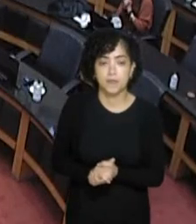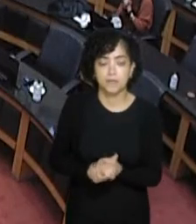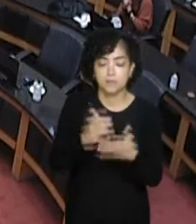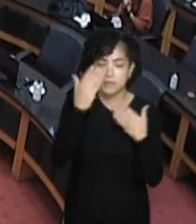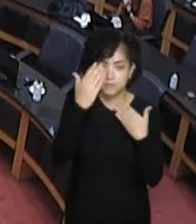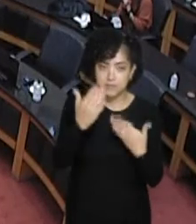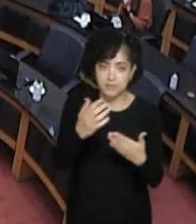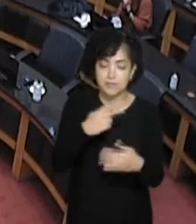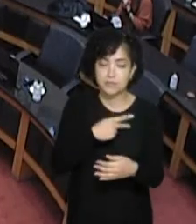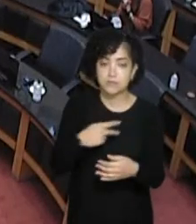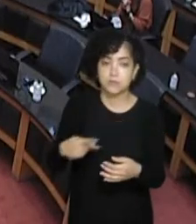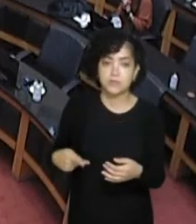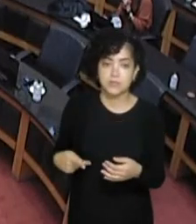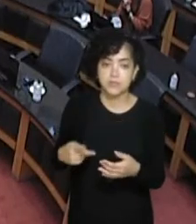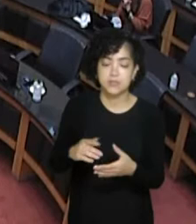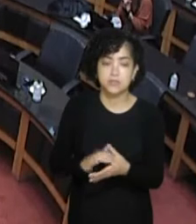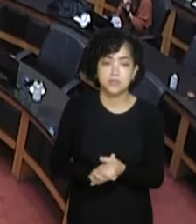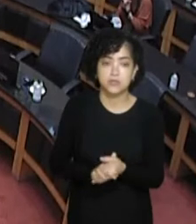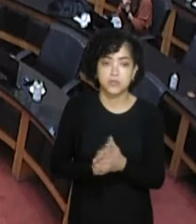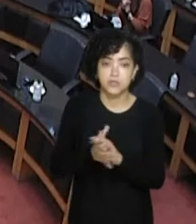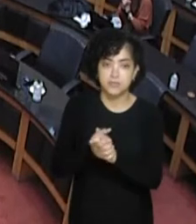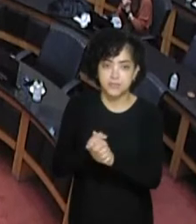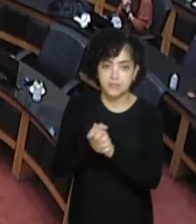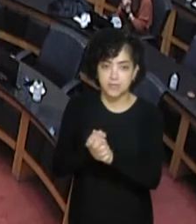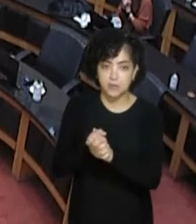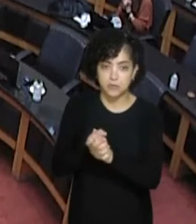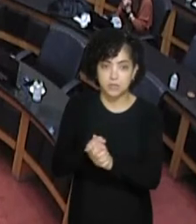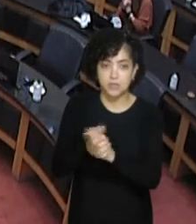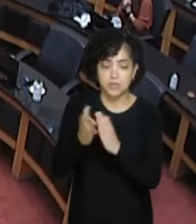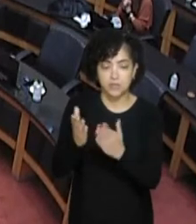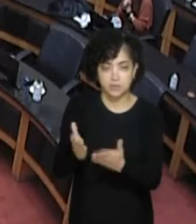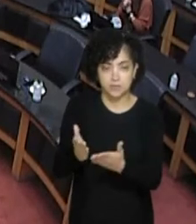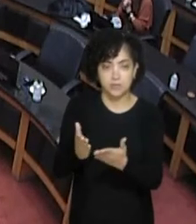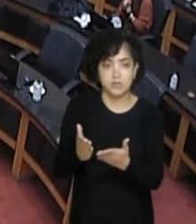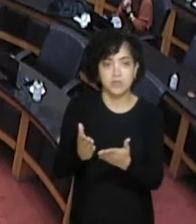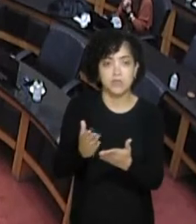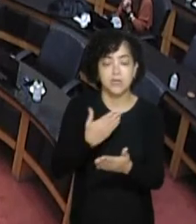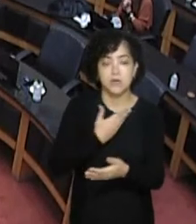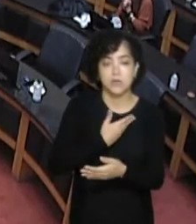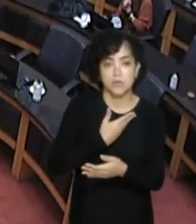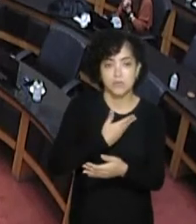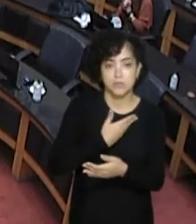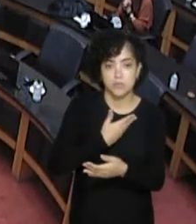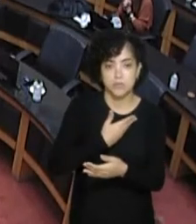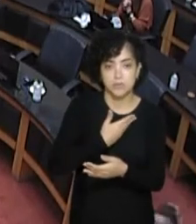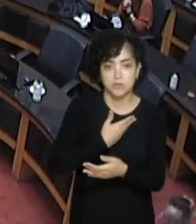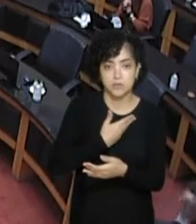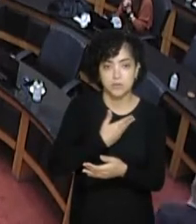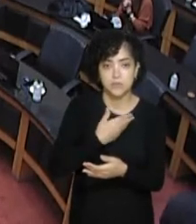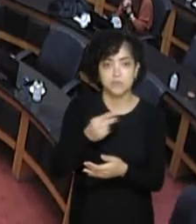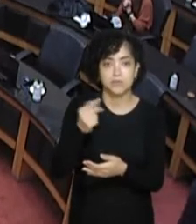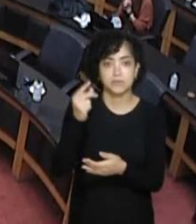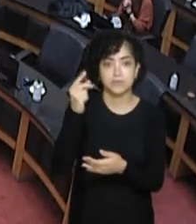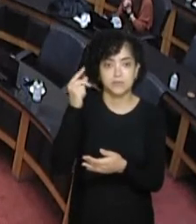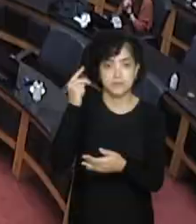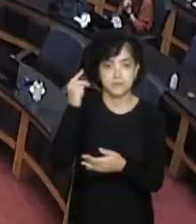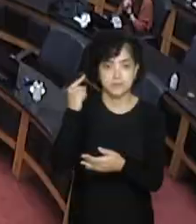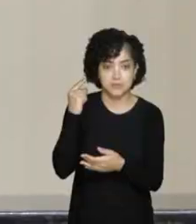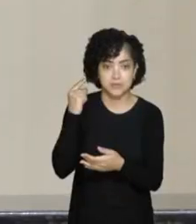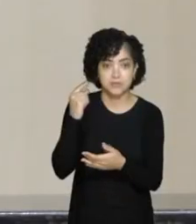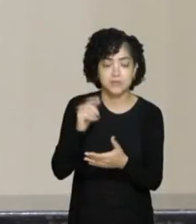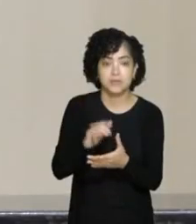senhor presidente. Saudar o PP, amigo, desde os tempos de... Estava